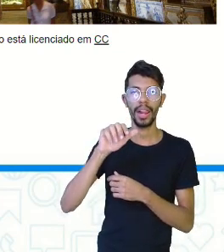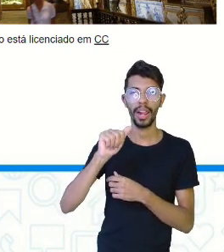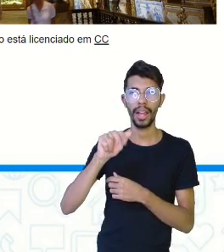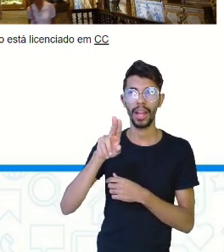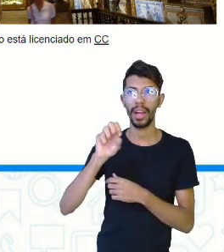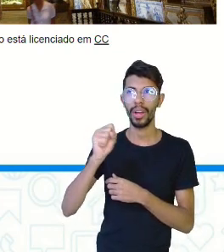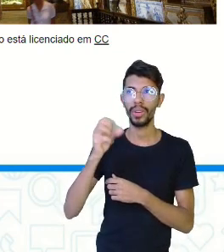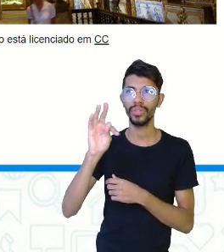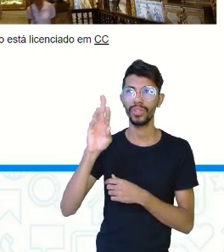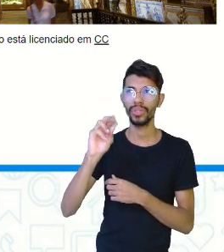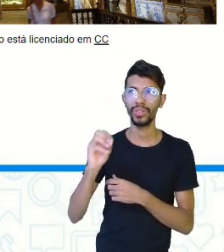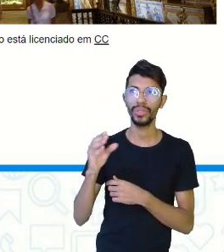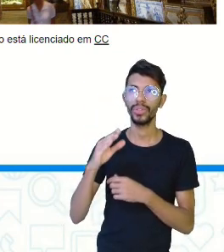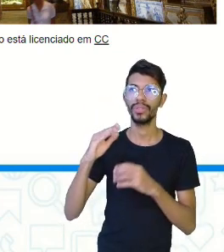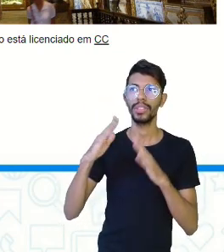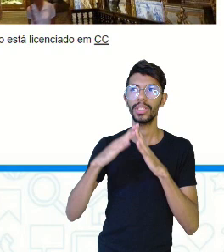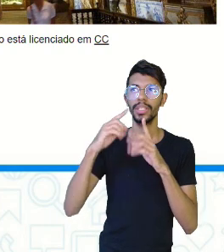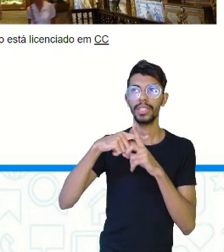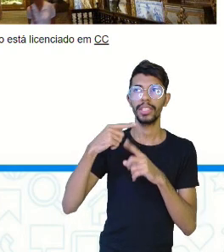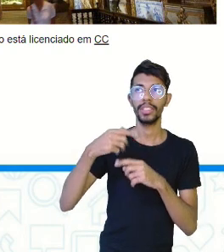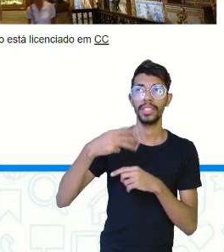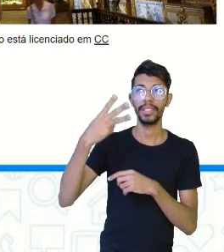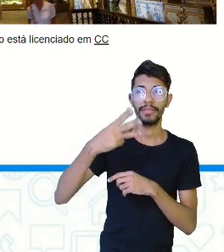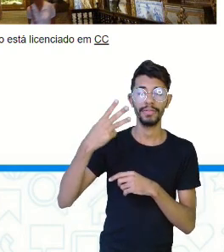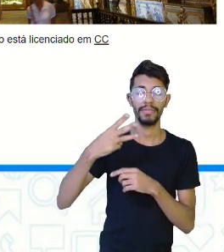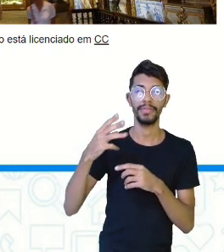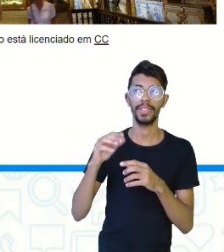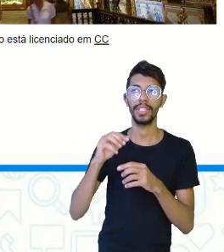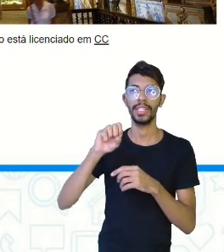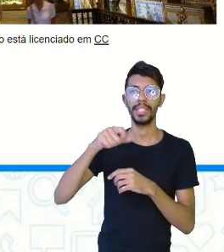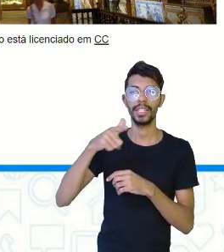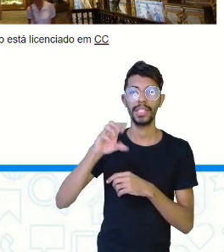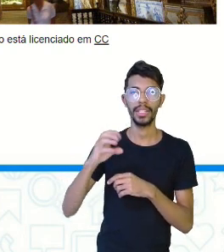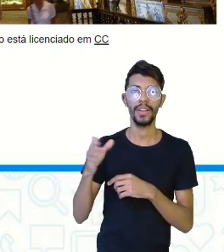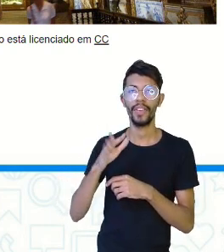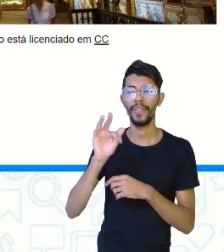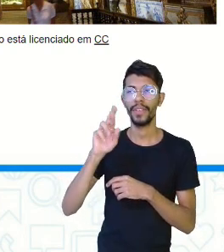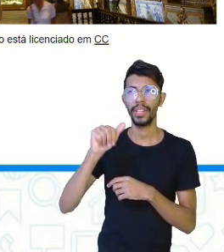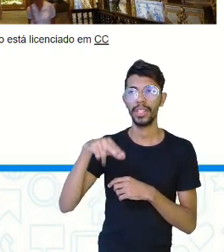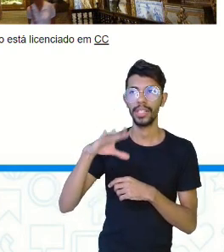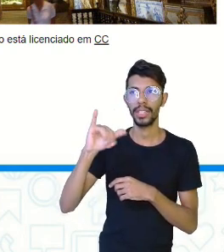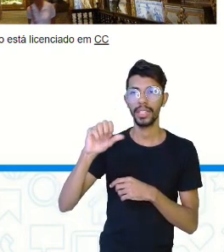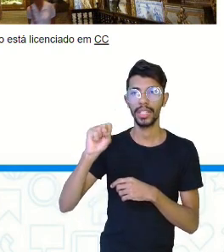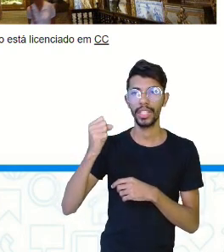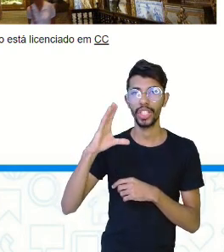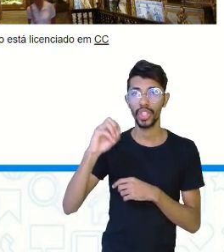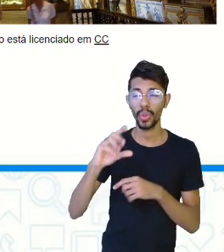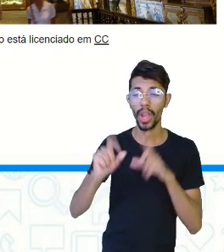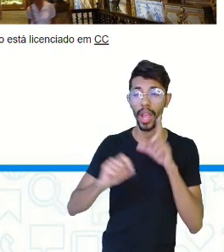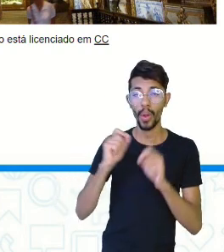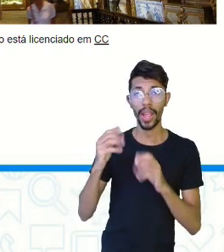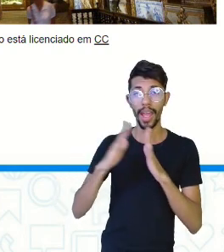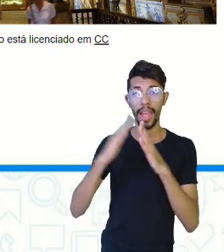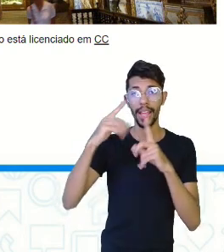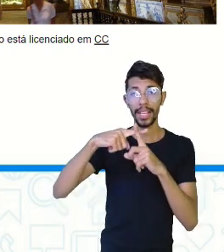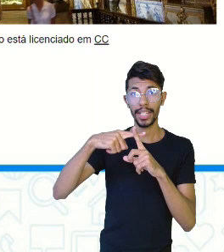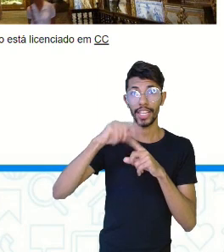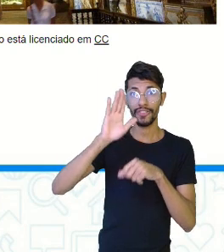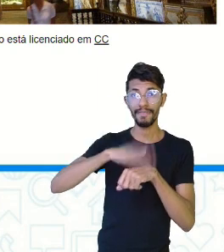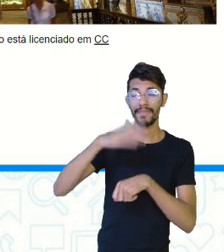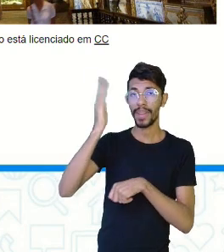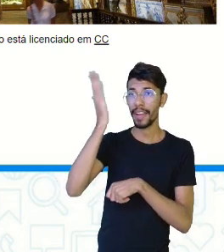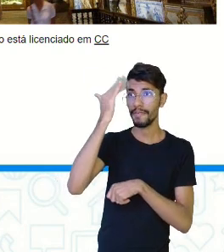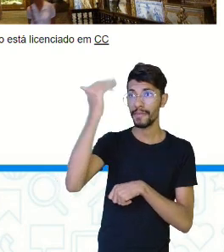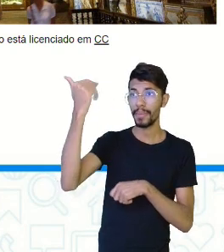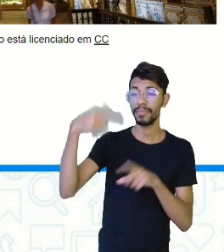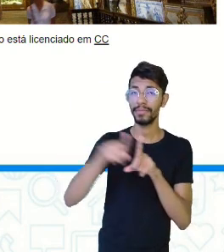é considerada e conhecida pelos recifenses como a igreja mais rica. Por isso é que ela